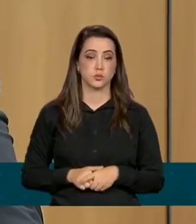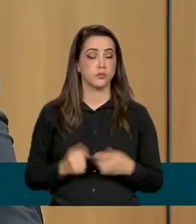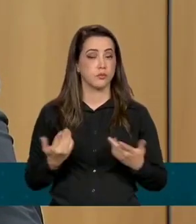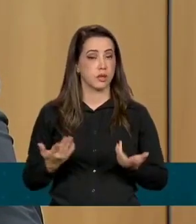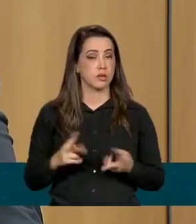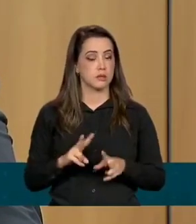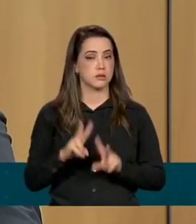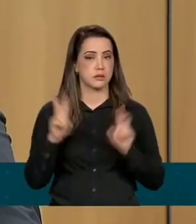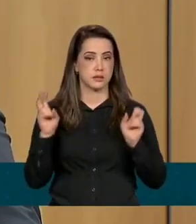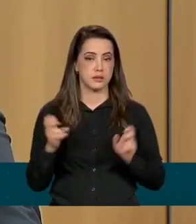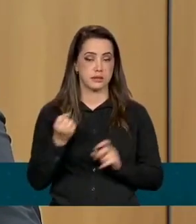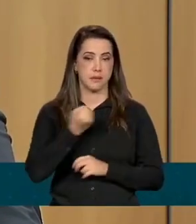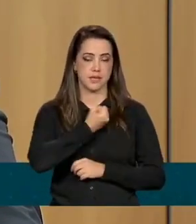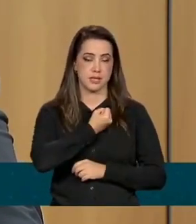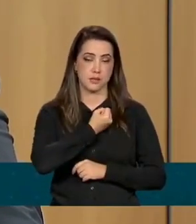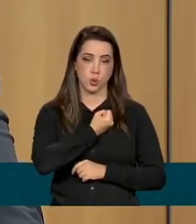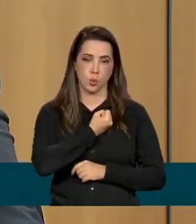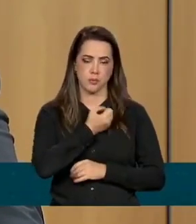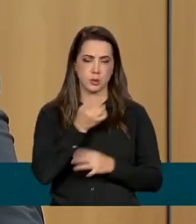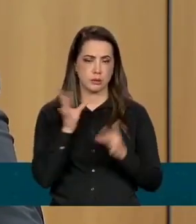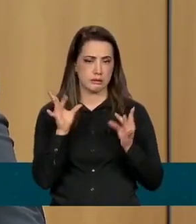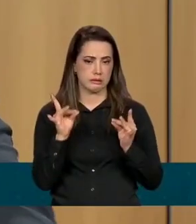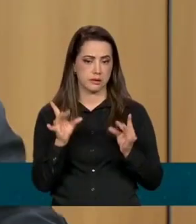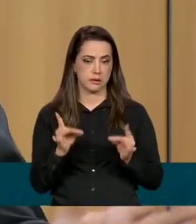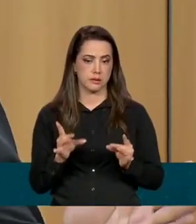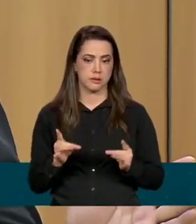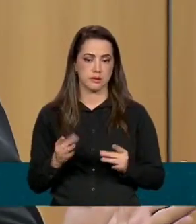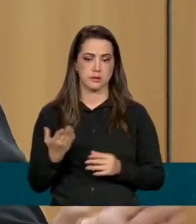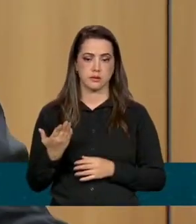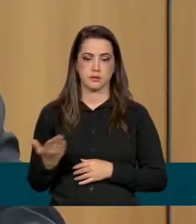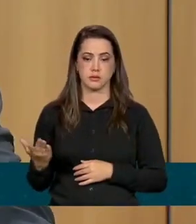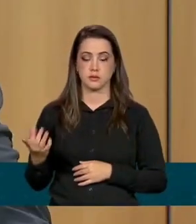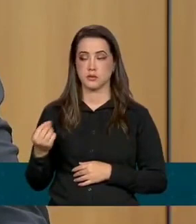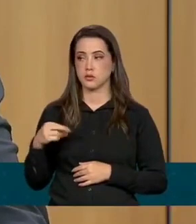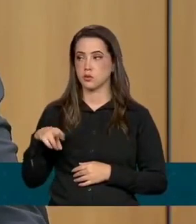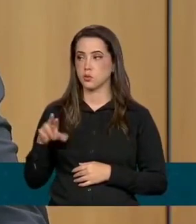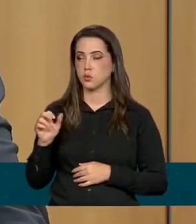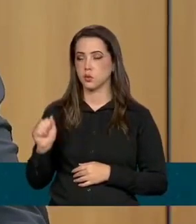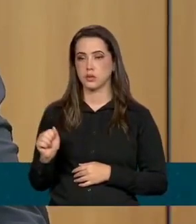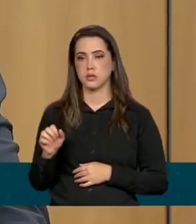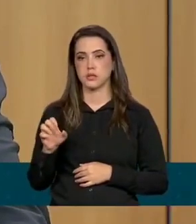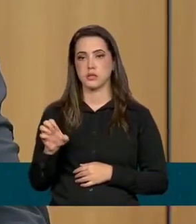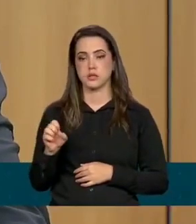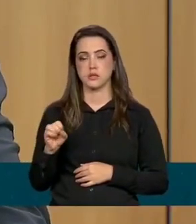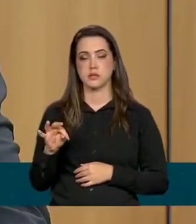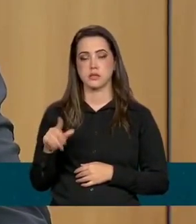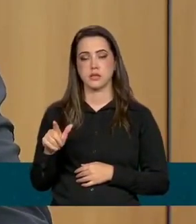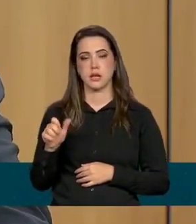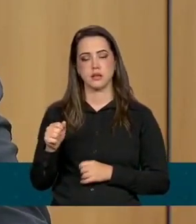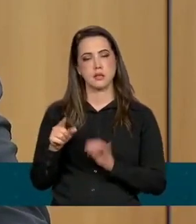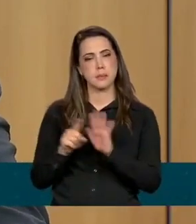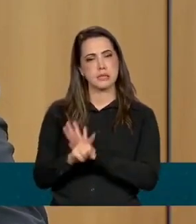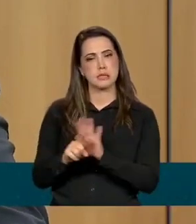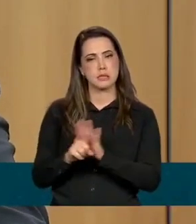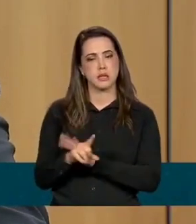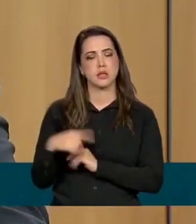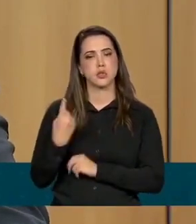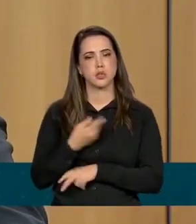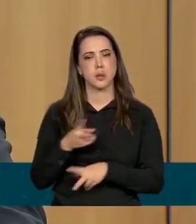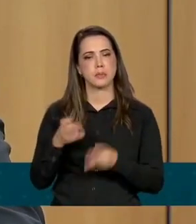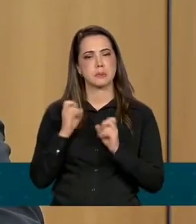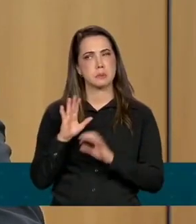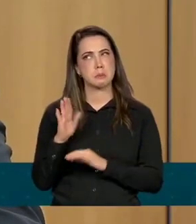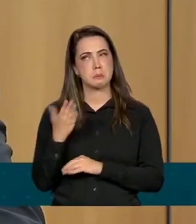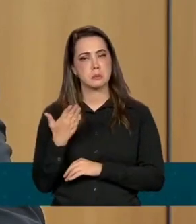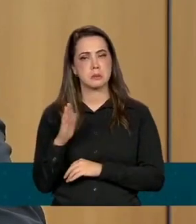a estes números, a doutora Estela está levantando, nós tínhamos identificado já